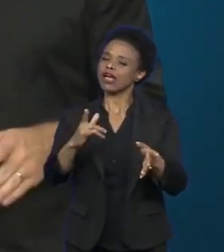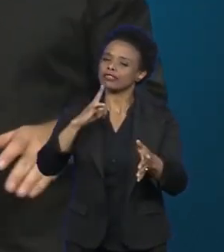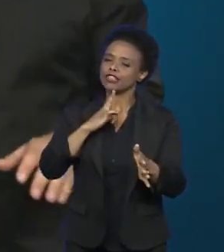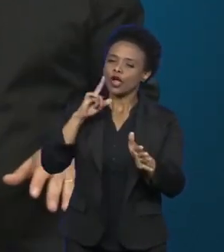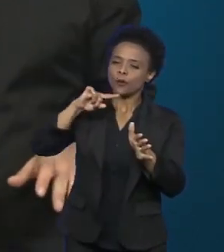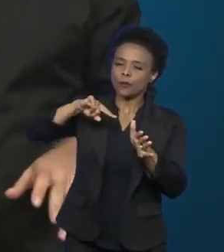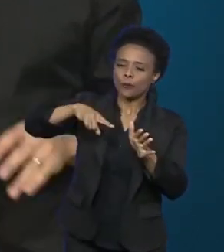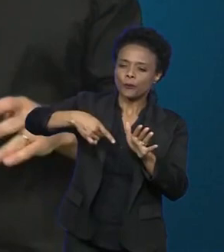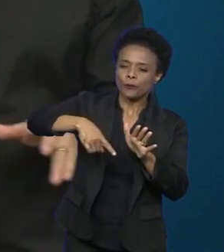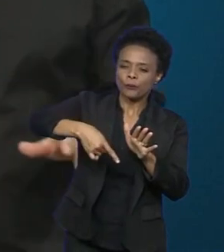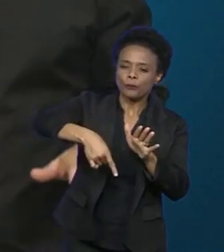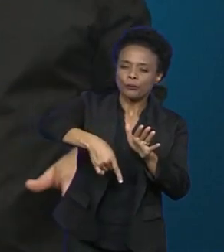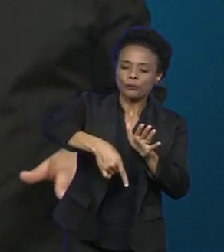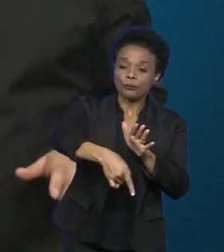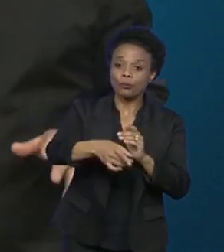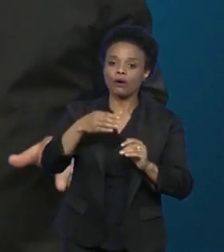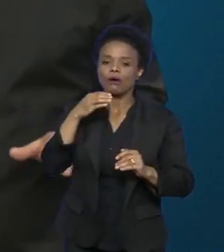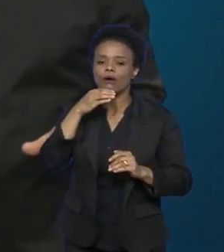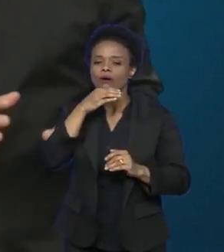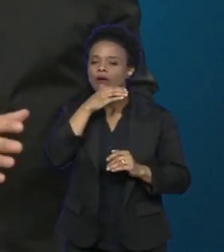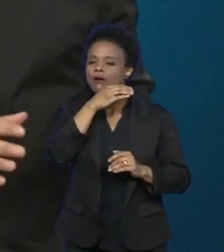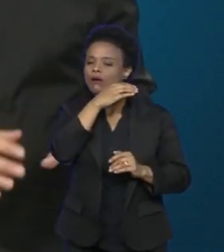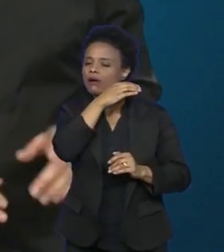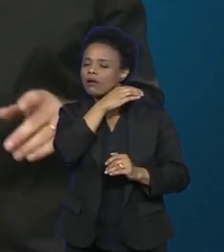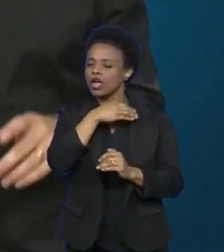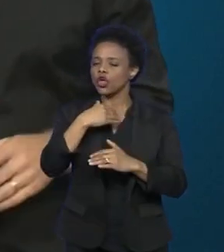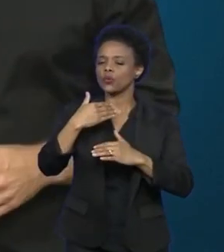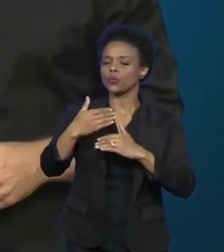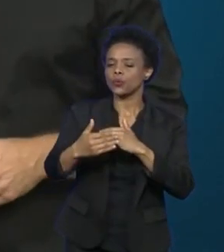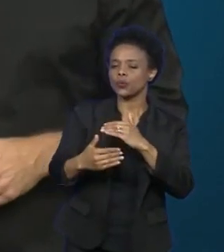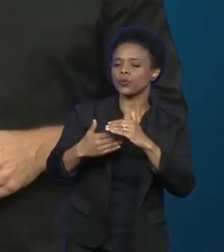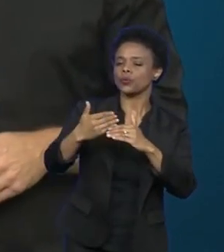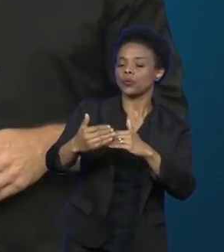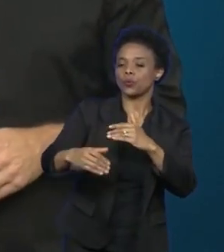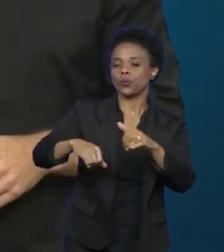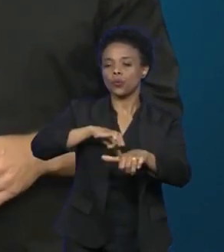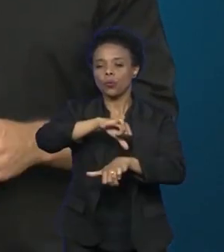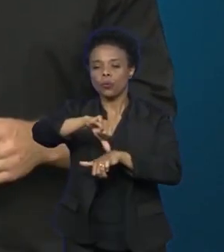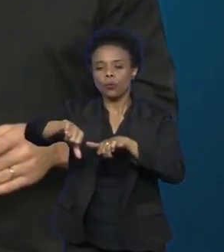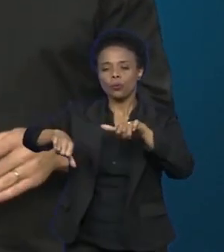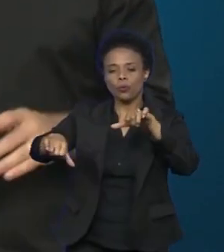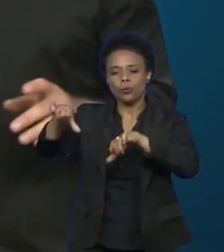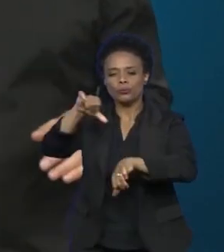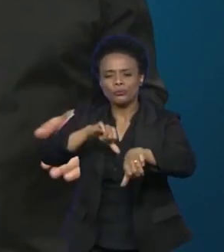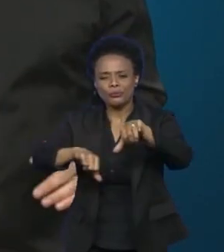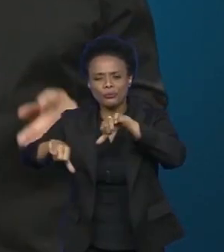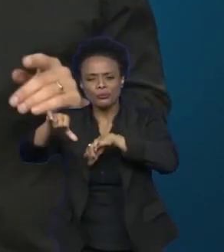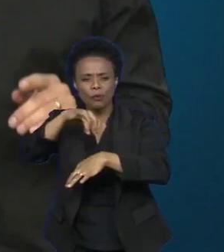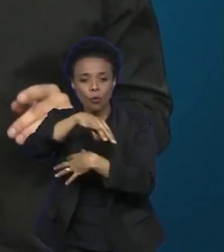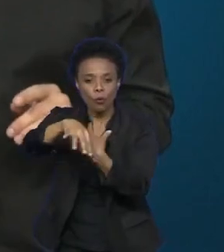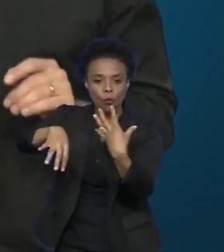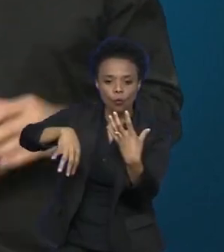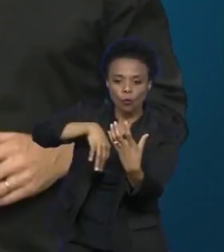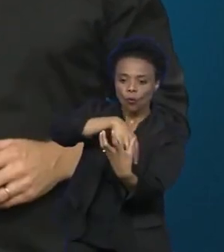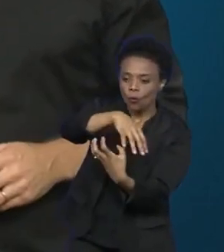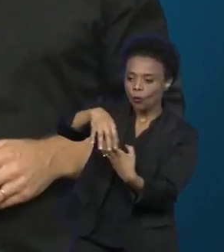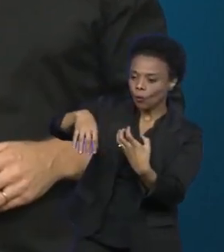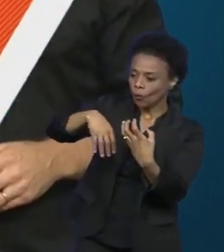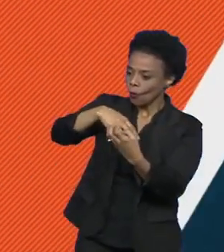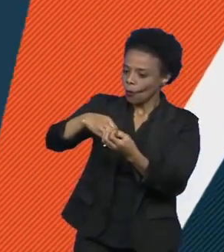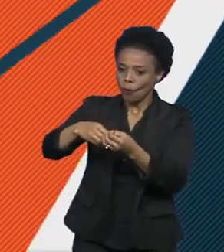profundidade e temperatura, dentro de um período de maturação, reações químicas ocorrem e então óleo e gás